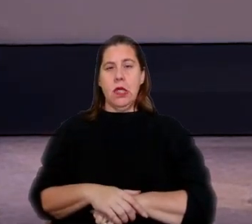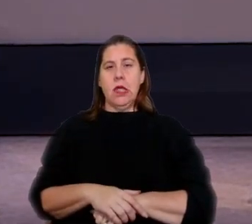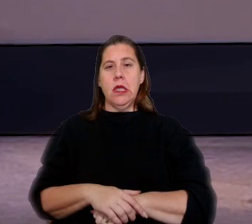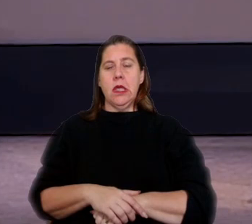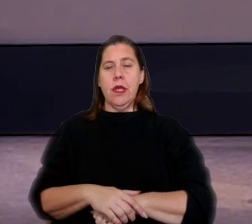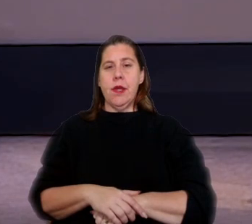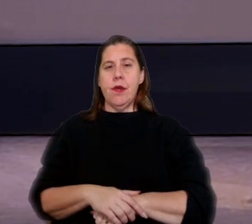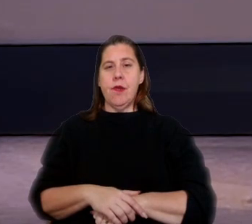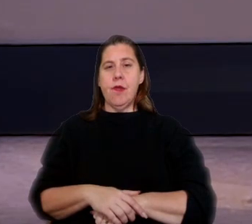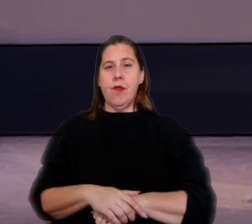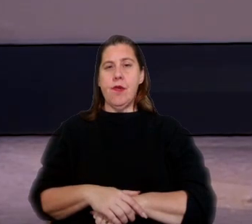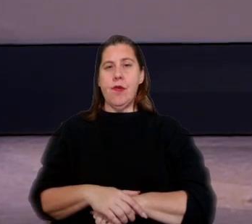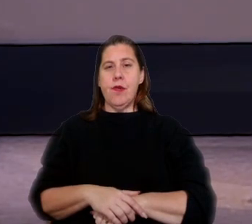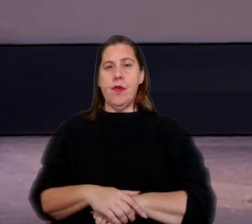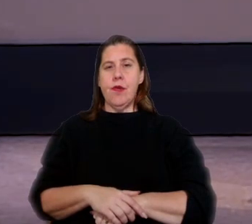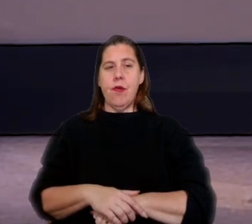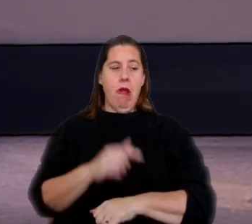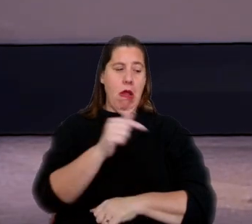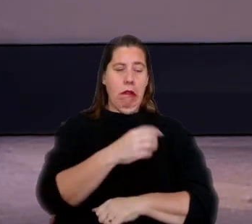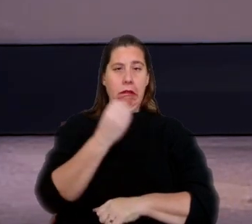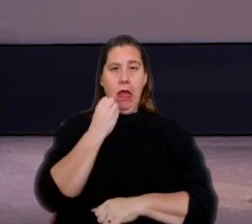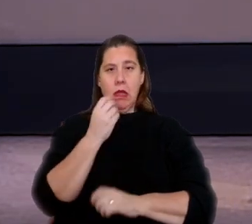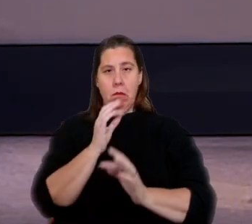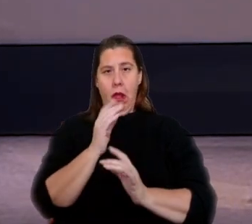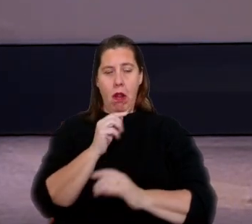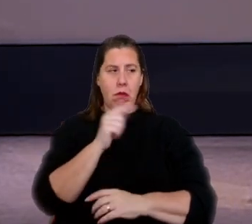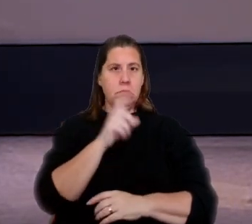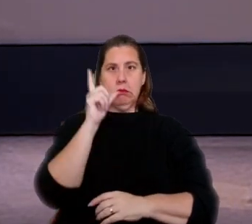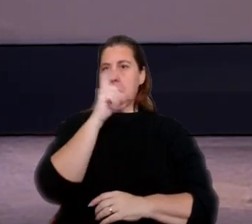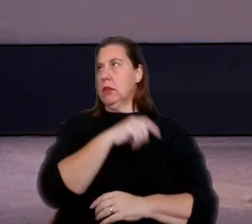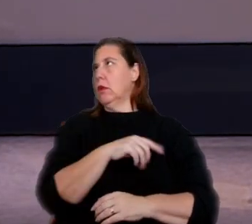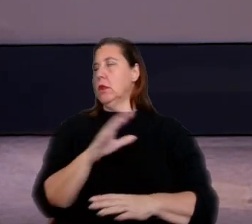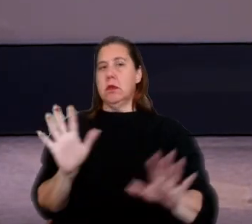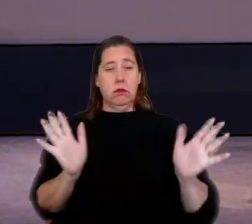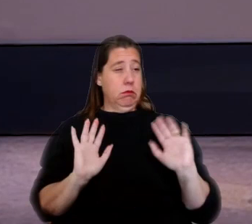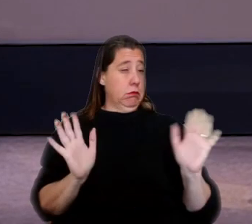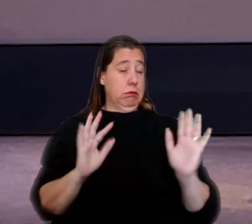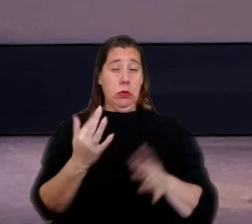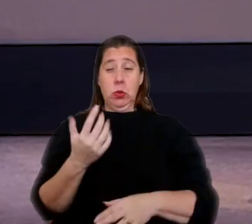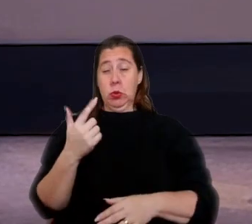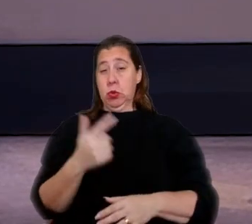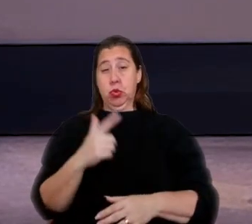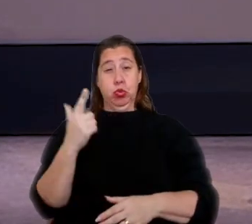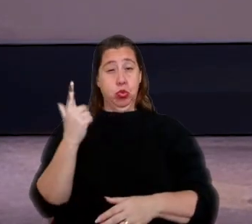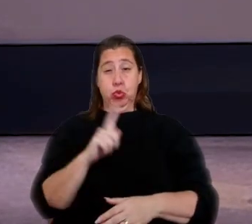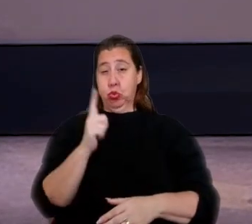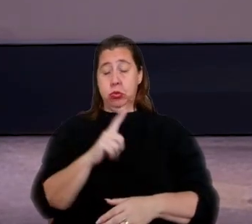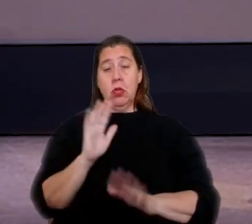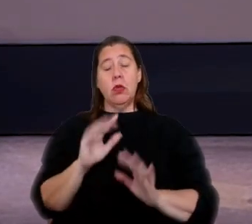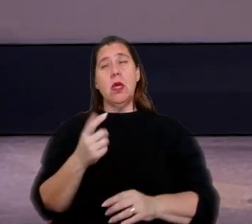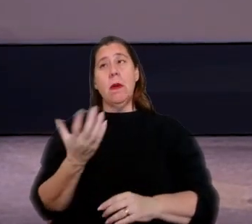vai experimentar tocar, é uma negação, né? Então, assim, o que eu esperava